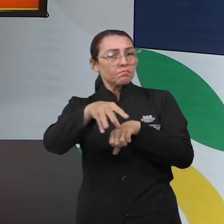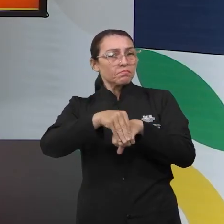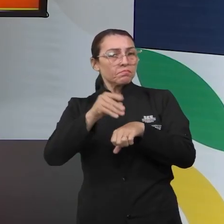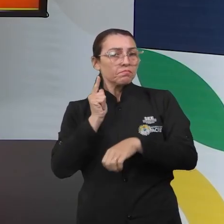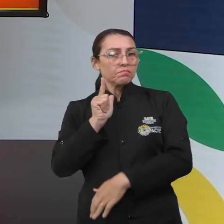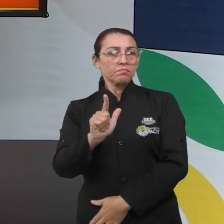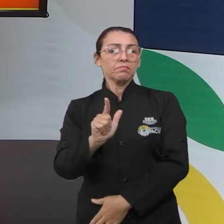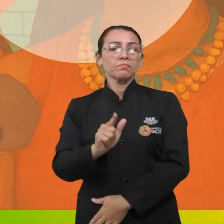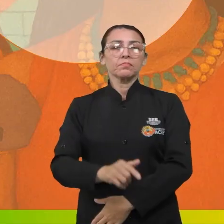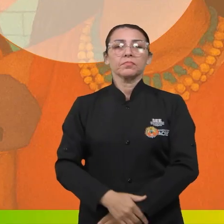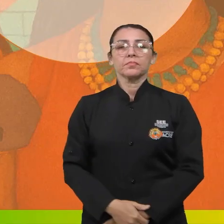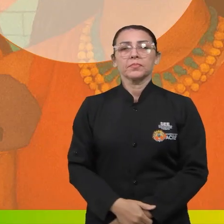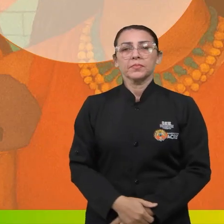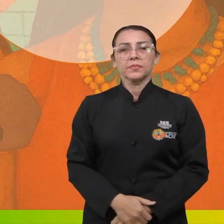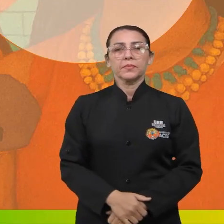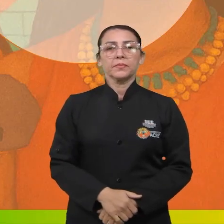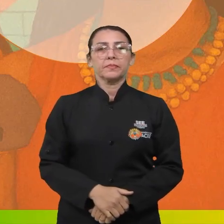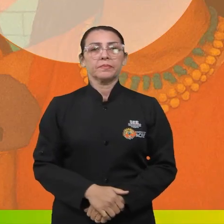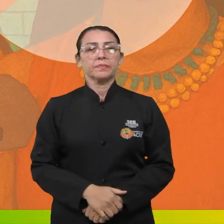conhecimento.